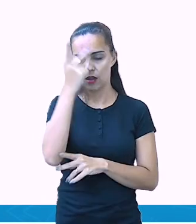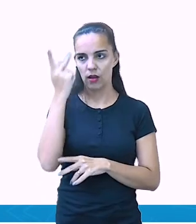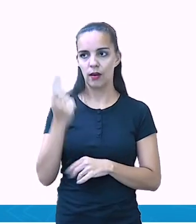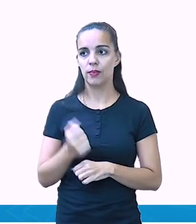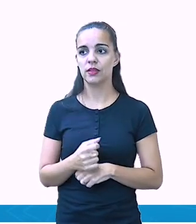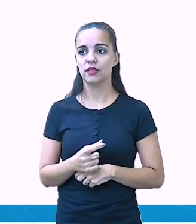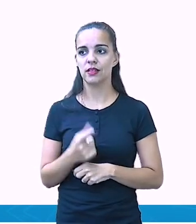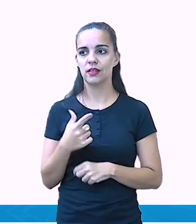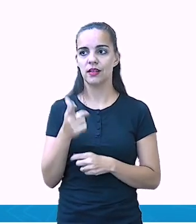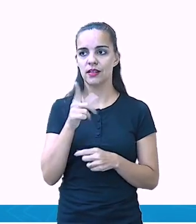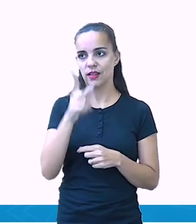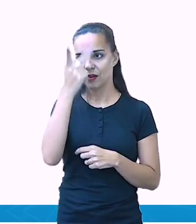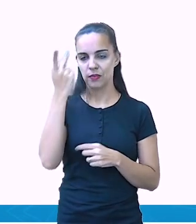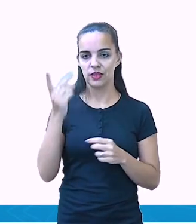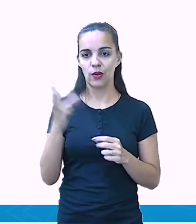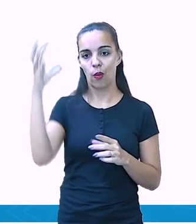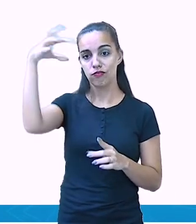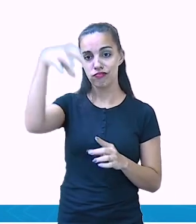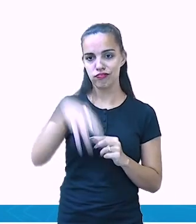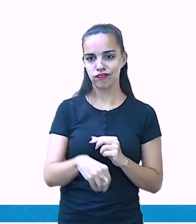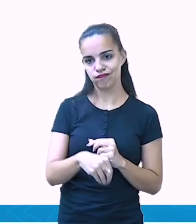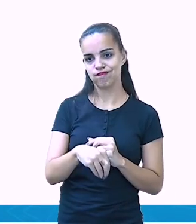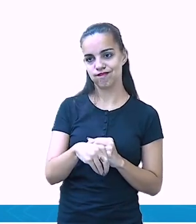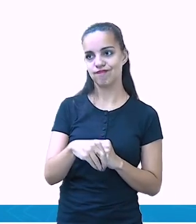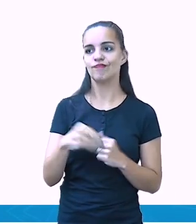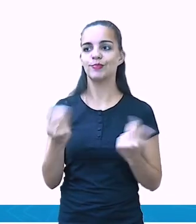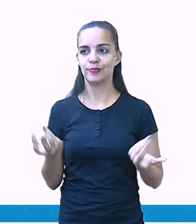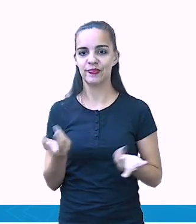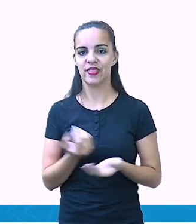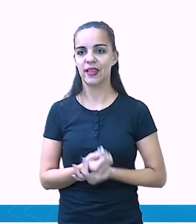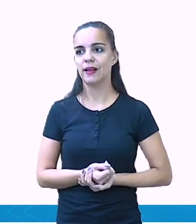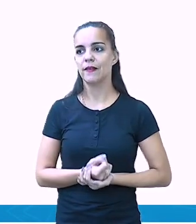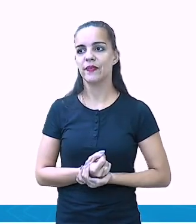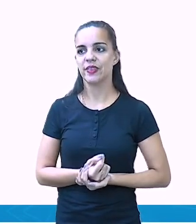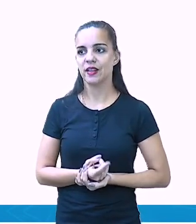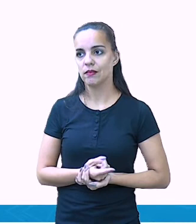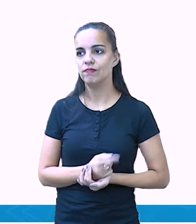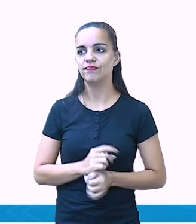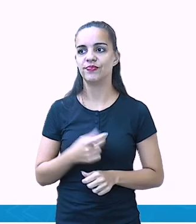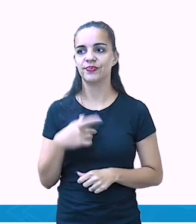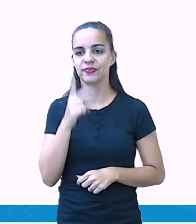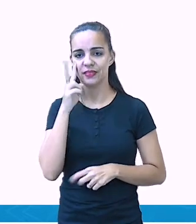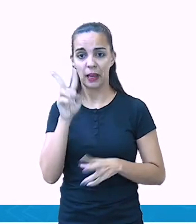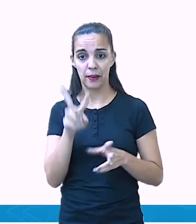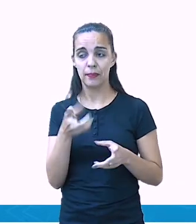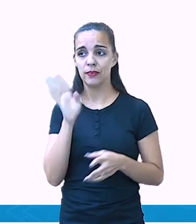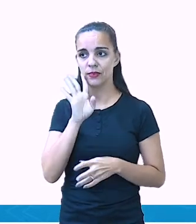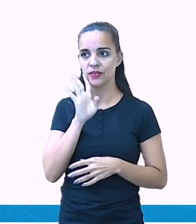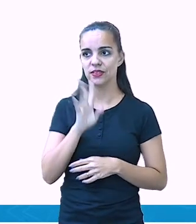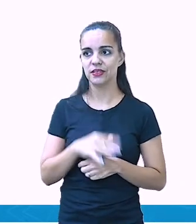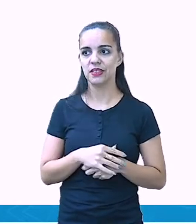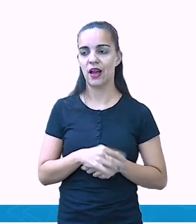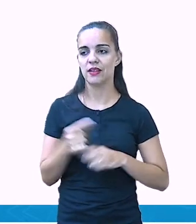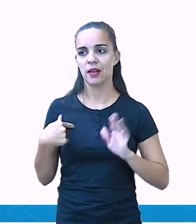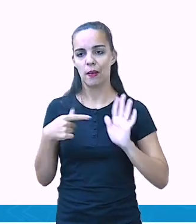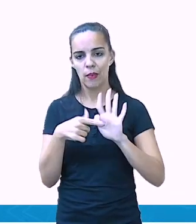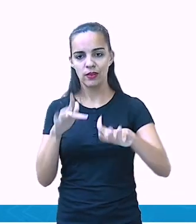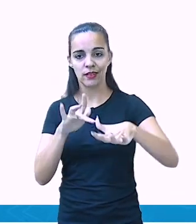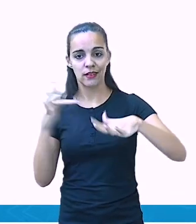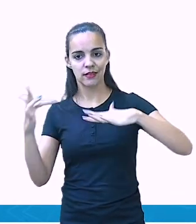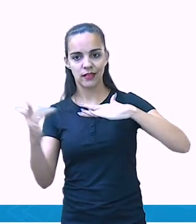imagem, para que a história finalize. Então, ela também foi muito bem aceita aí nas redes